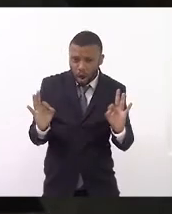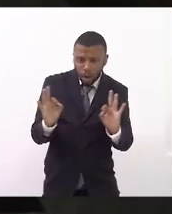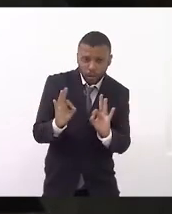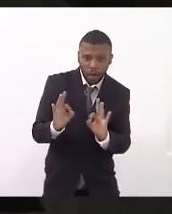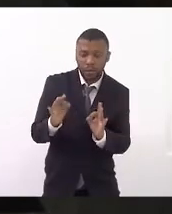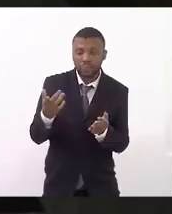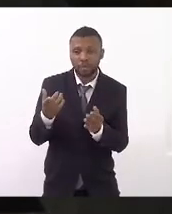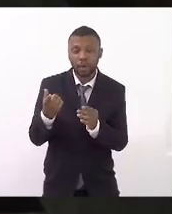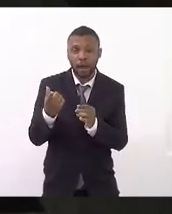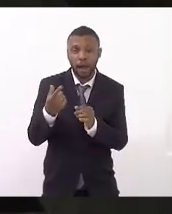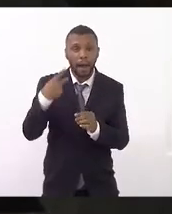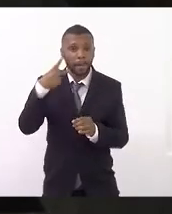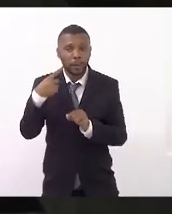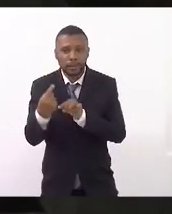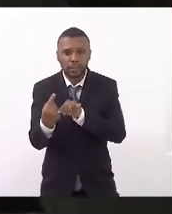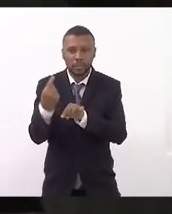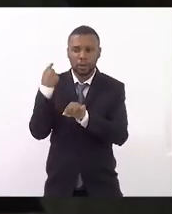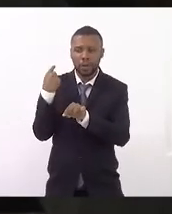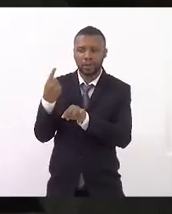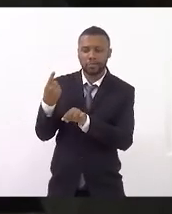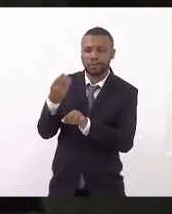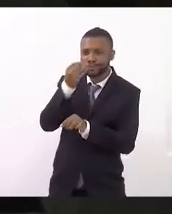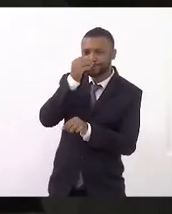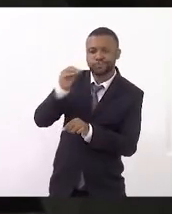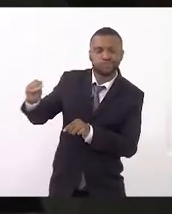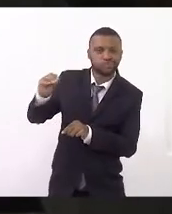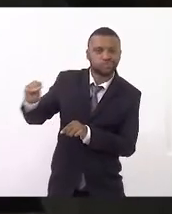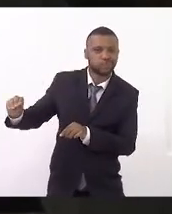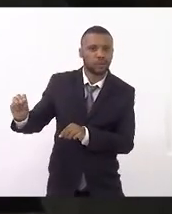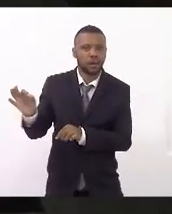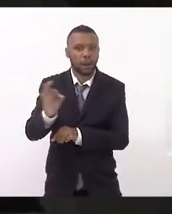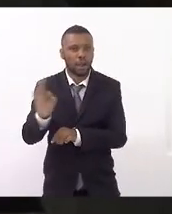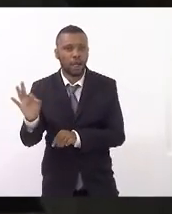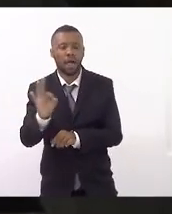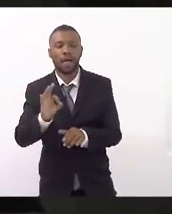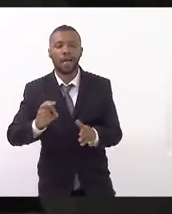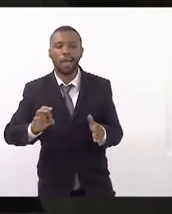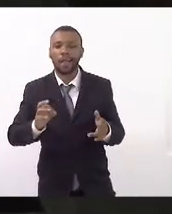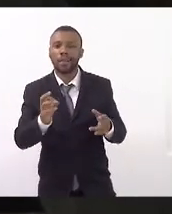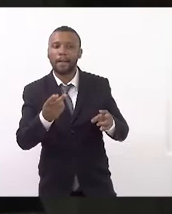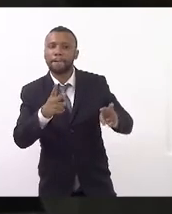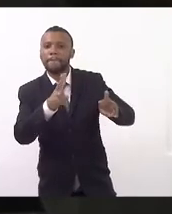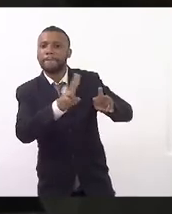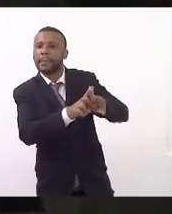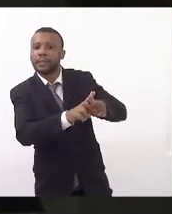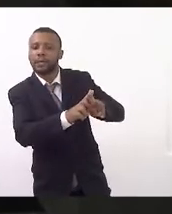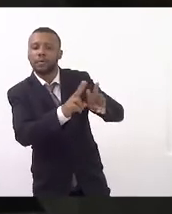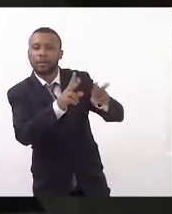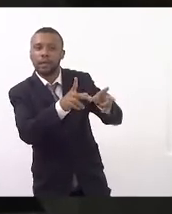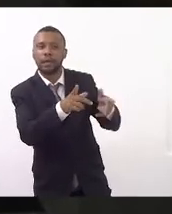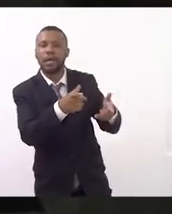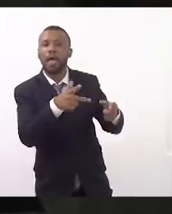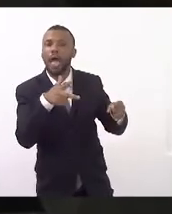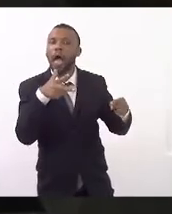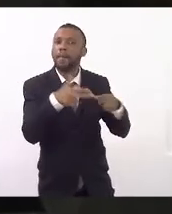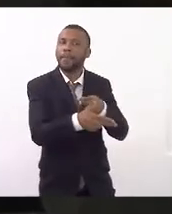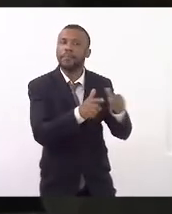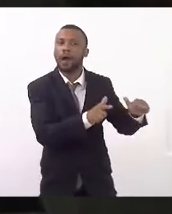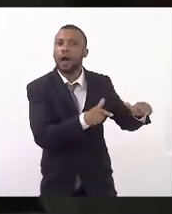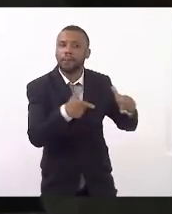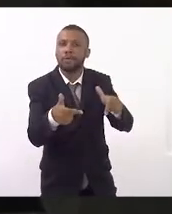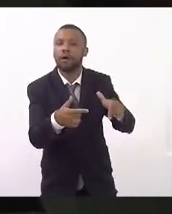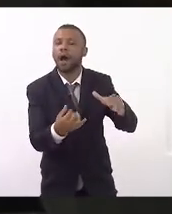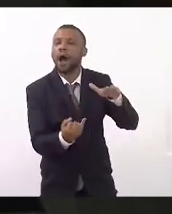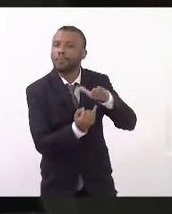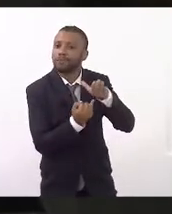políticas anteriores, nenhum de nós atou as mãos do IBAMA e da fiscalização, nenhum de nós permitiu agressão